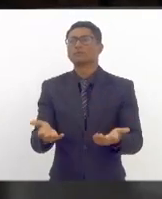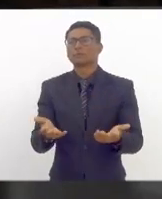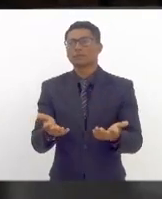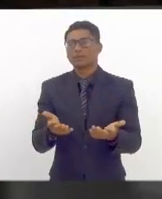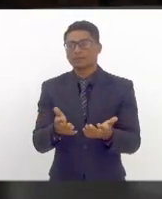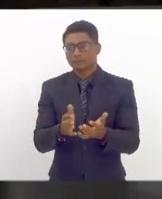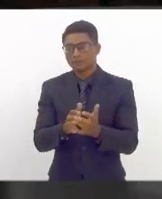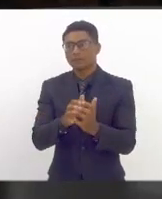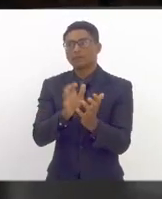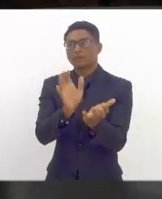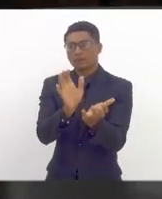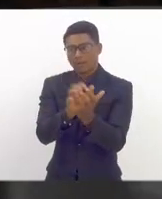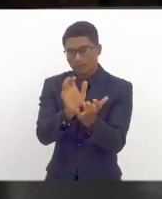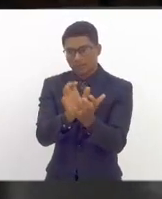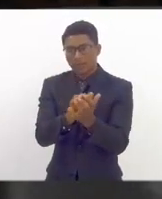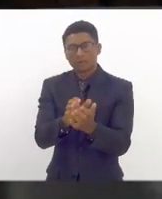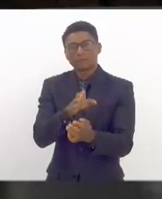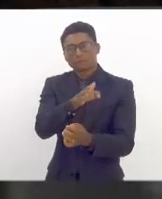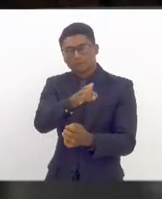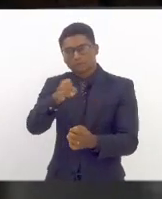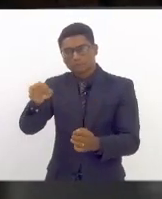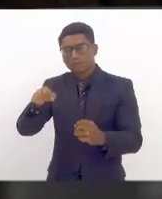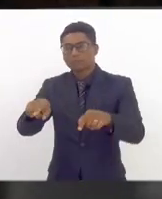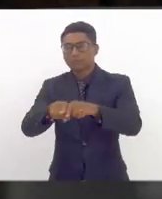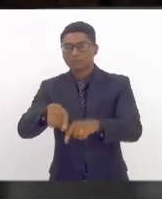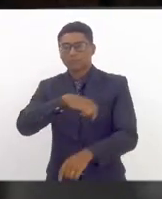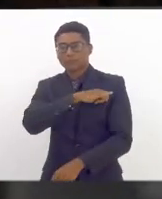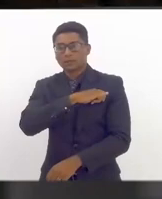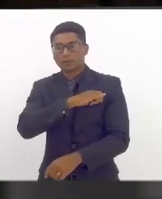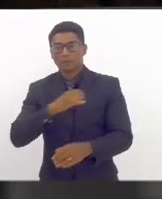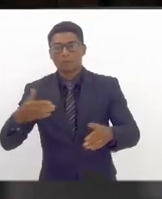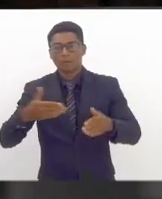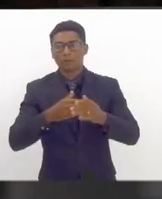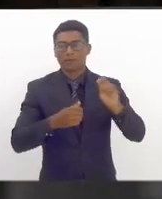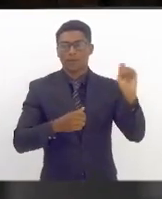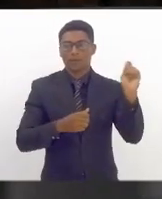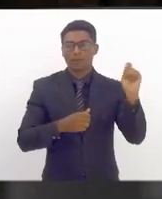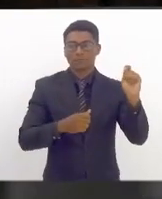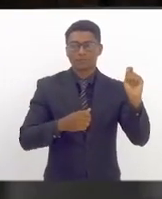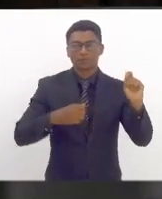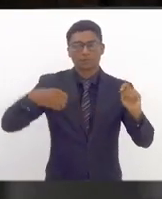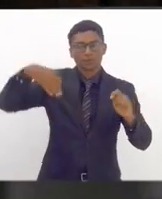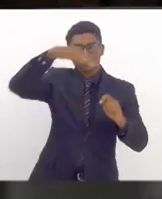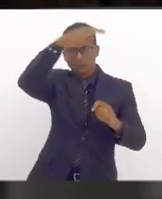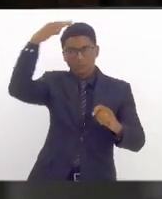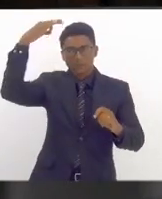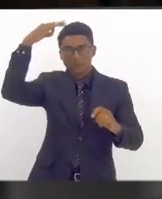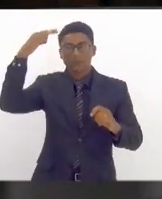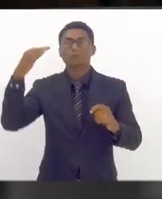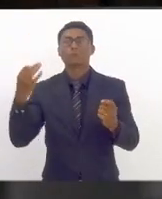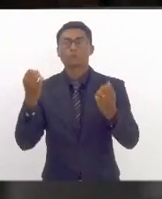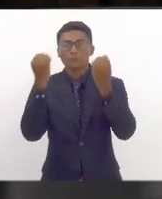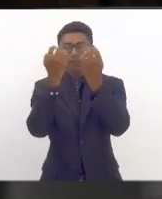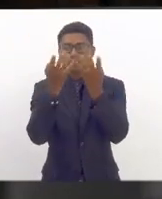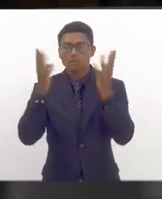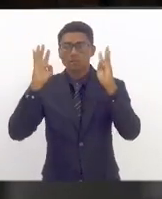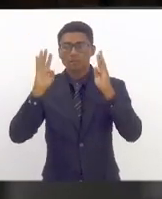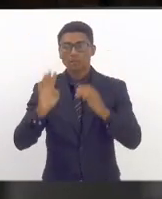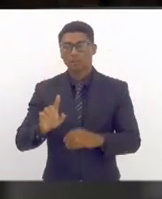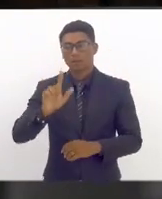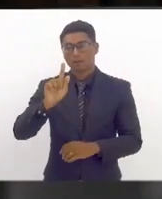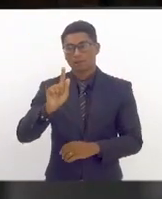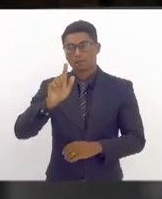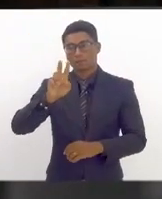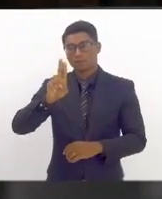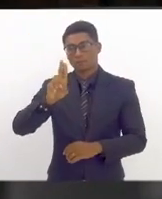Rio de Janeiro em andou da Argentina até o Espírito Santo com os indígenas Guarani para compreender